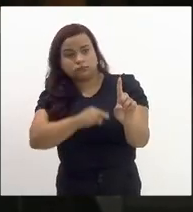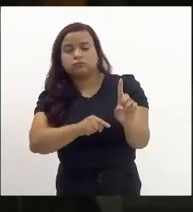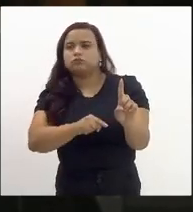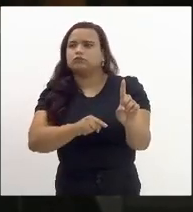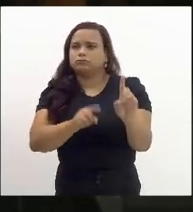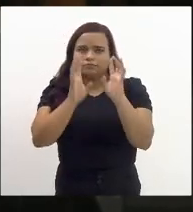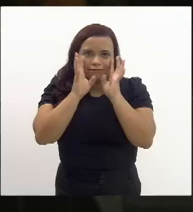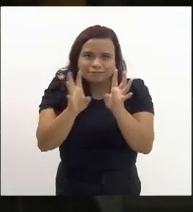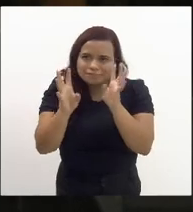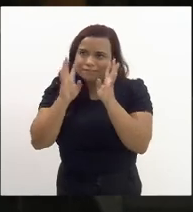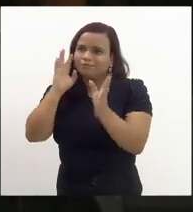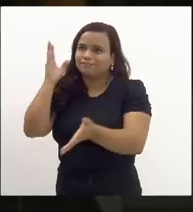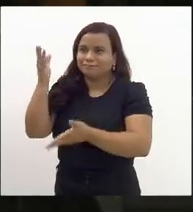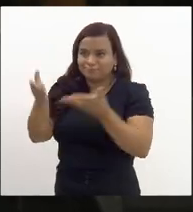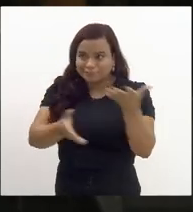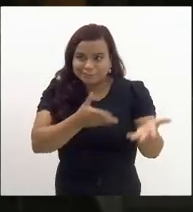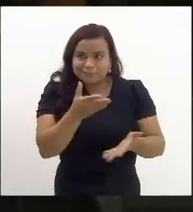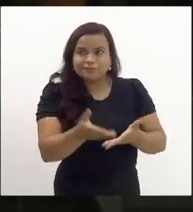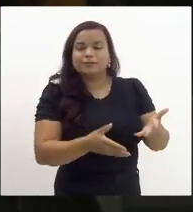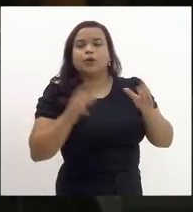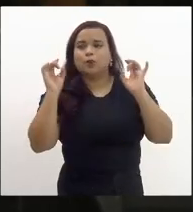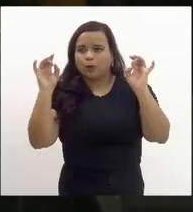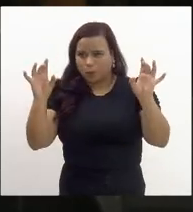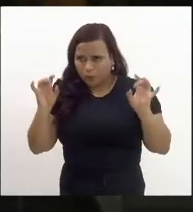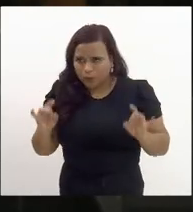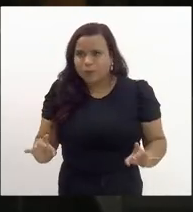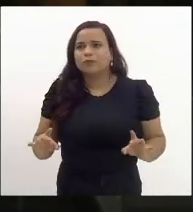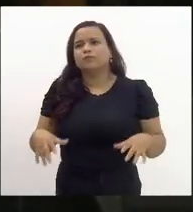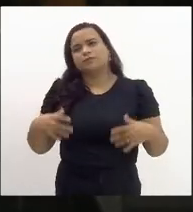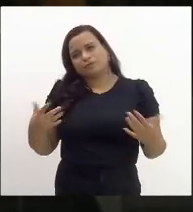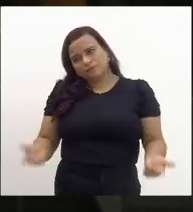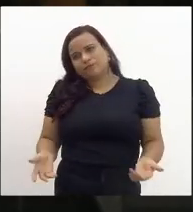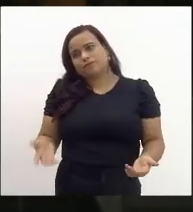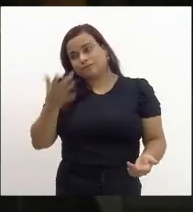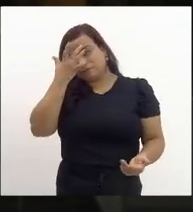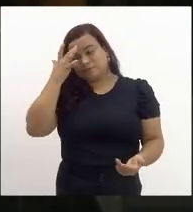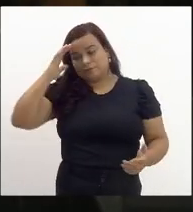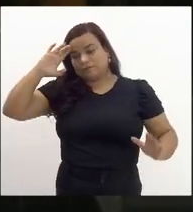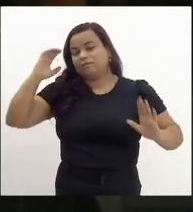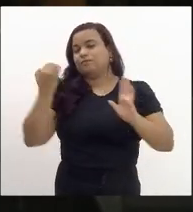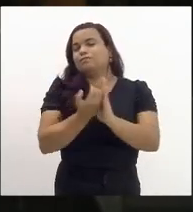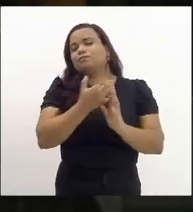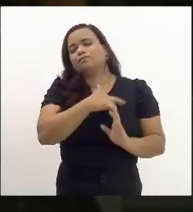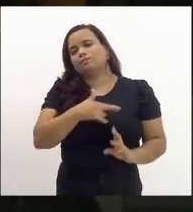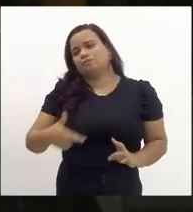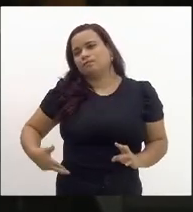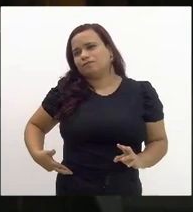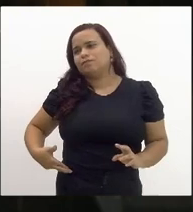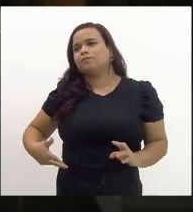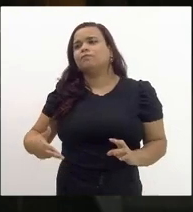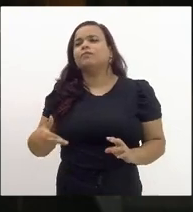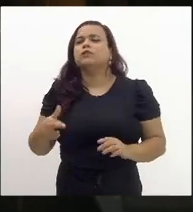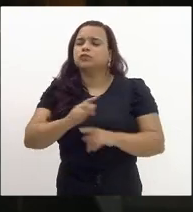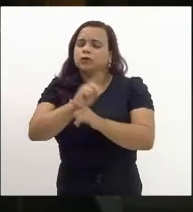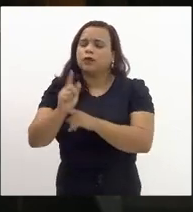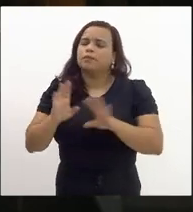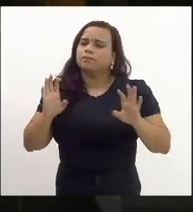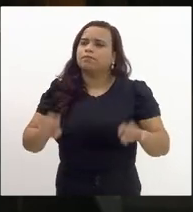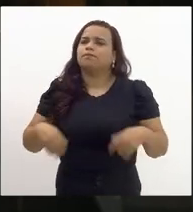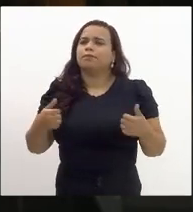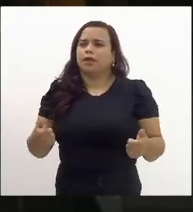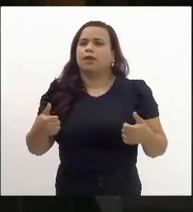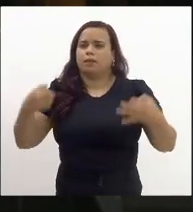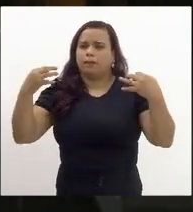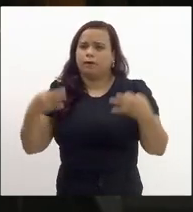sempre que seja um republicano, que faça uma boa gestão